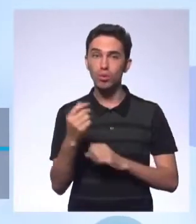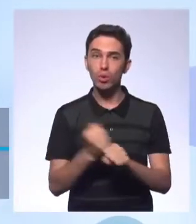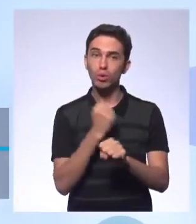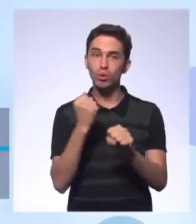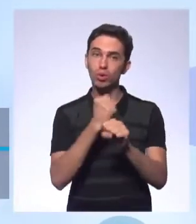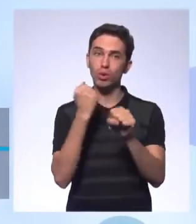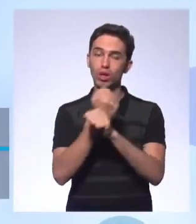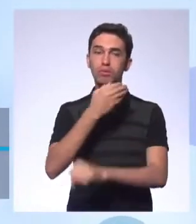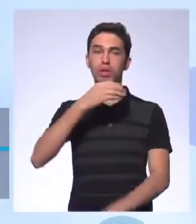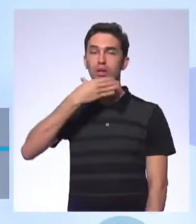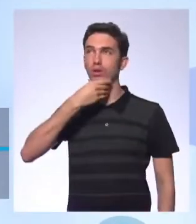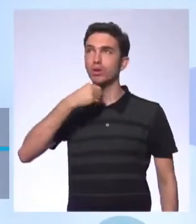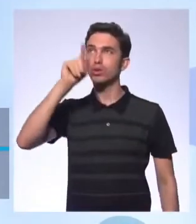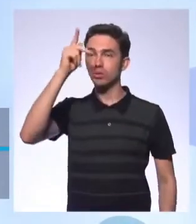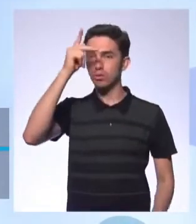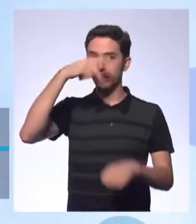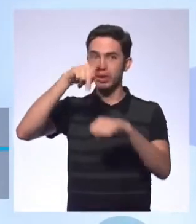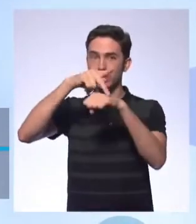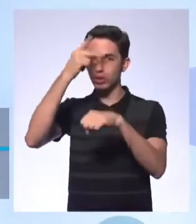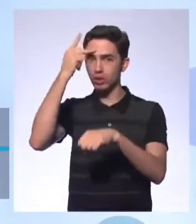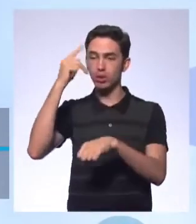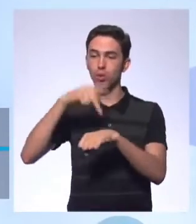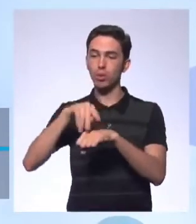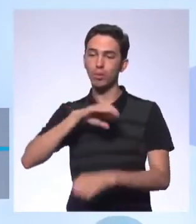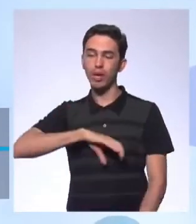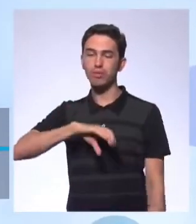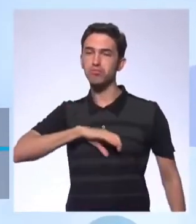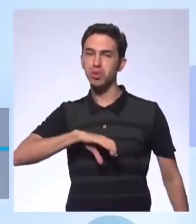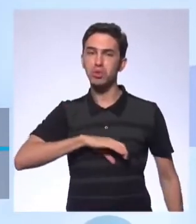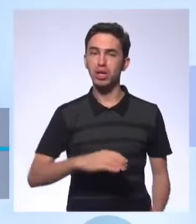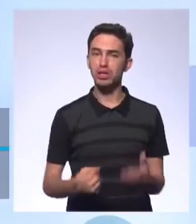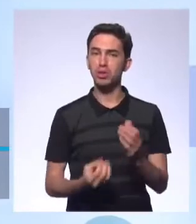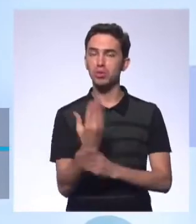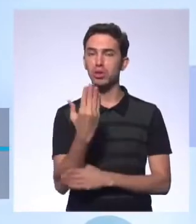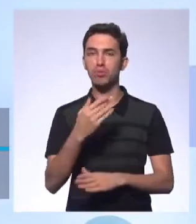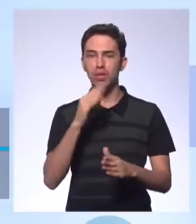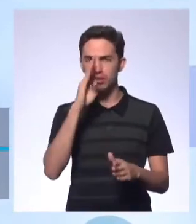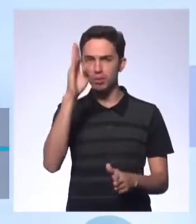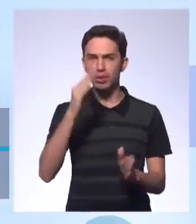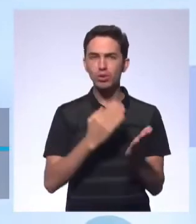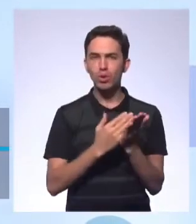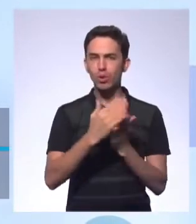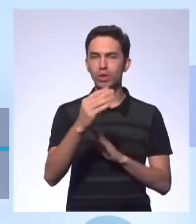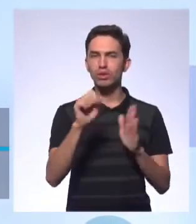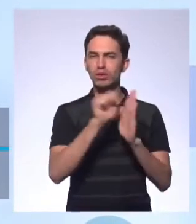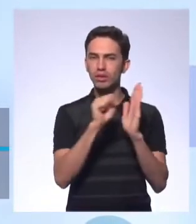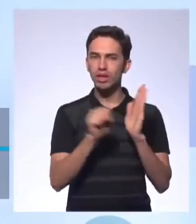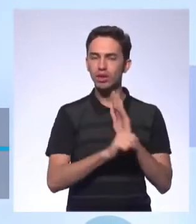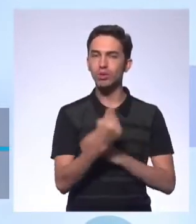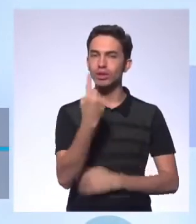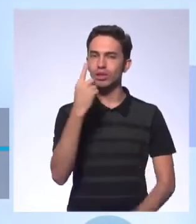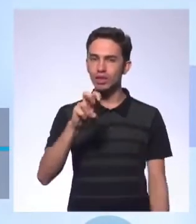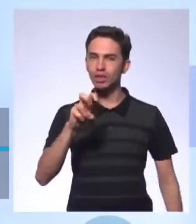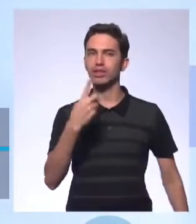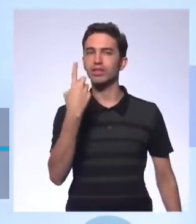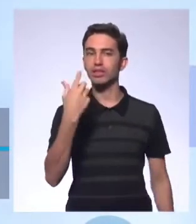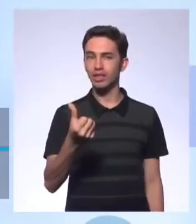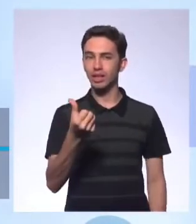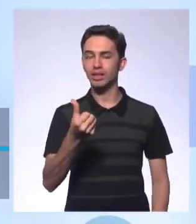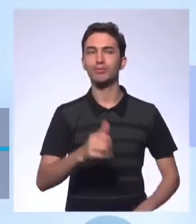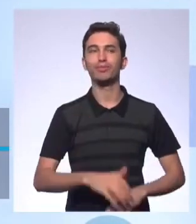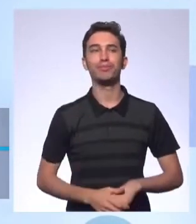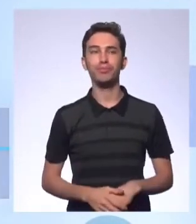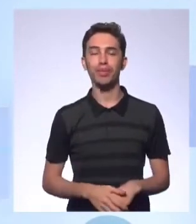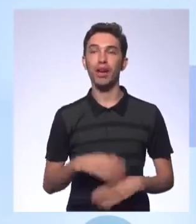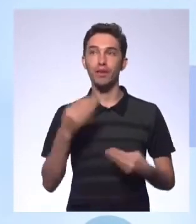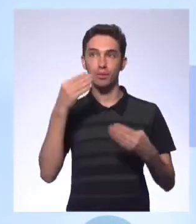portugueses aí no contexto do século XV e XVI, ok? Vamos então